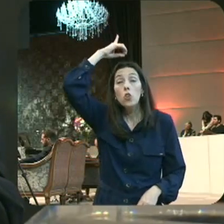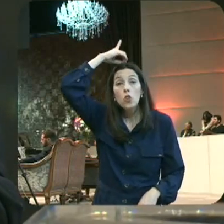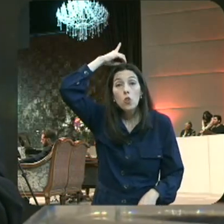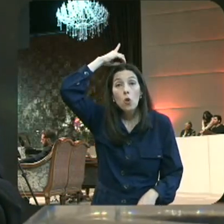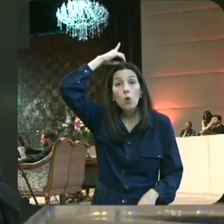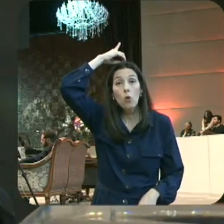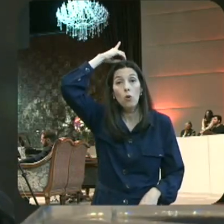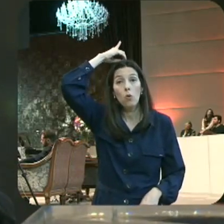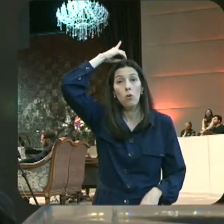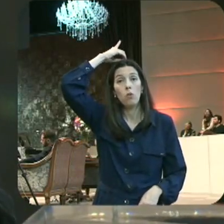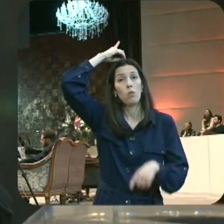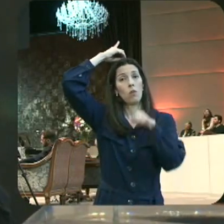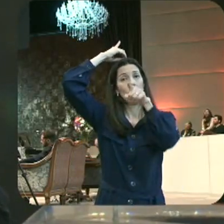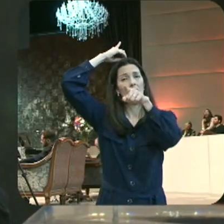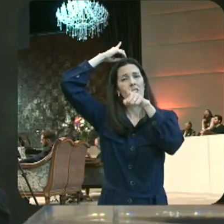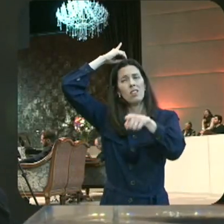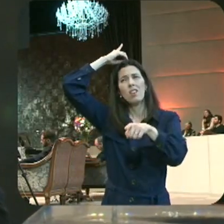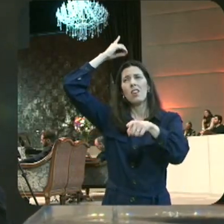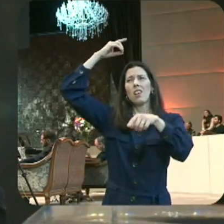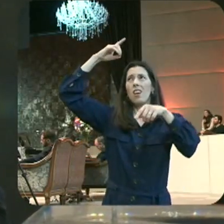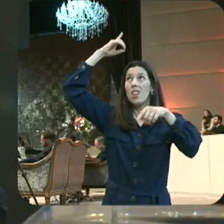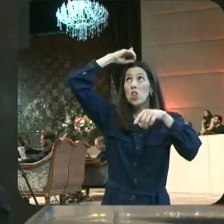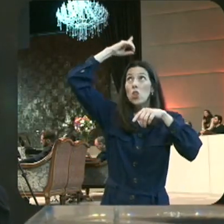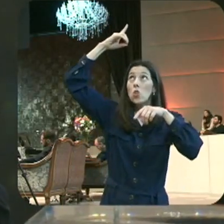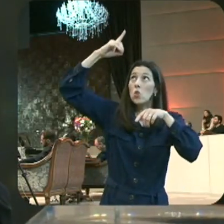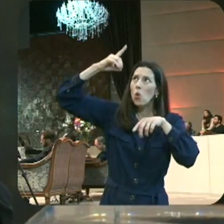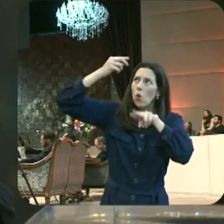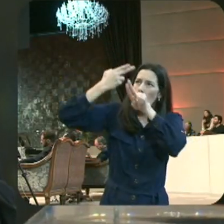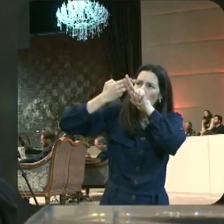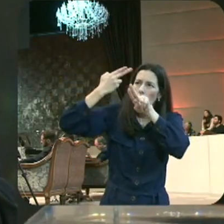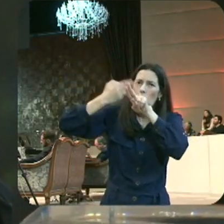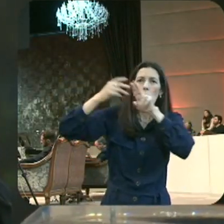usar para a glória dEle.